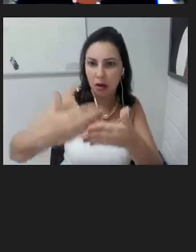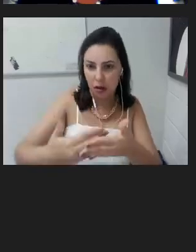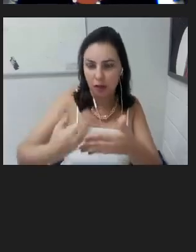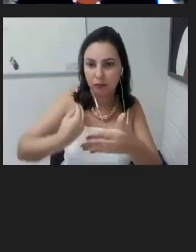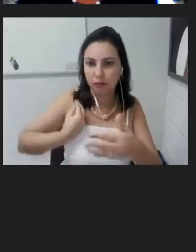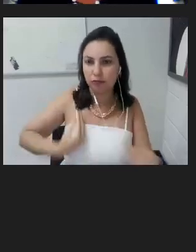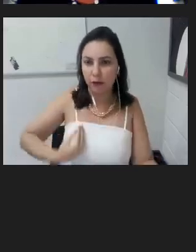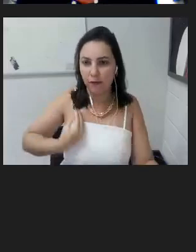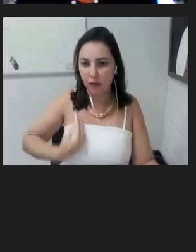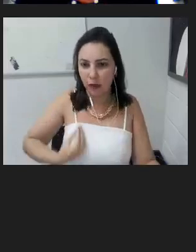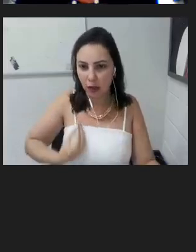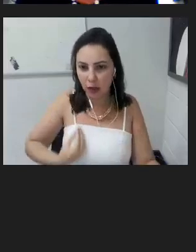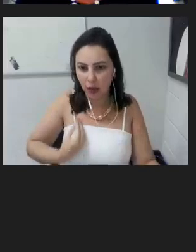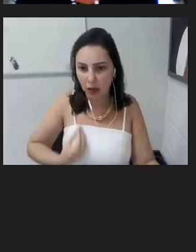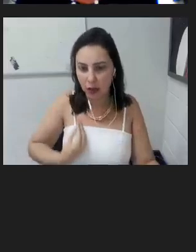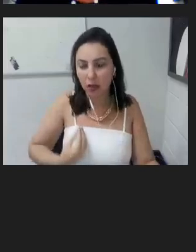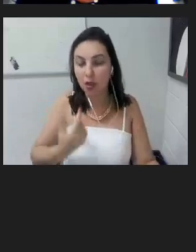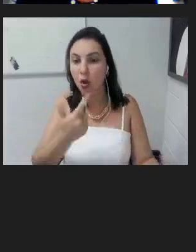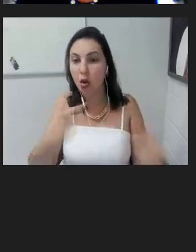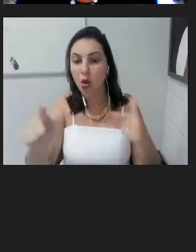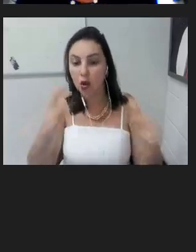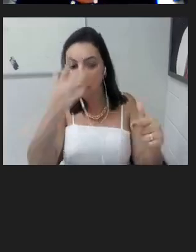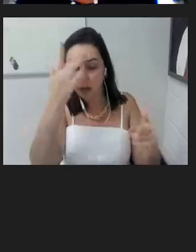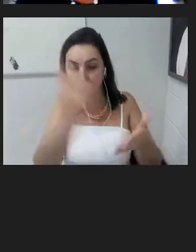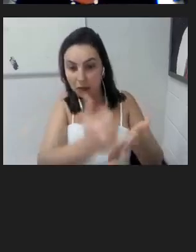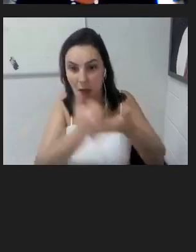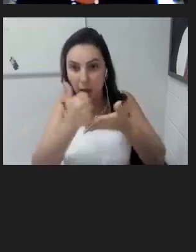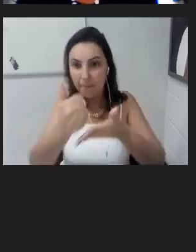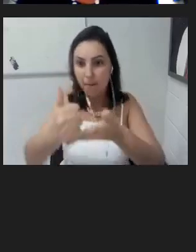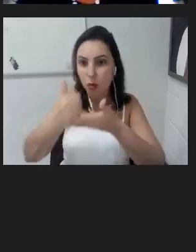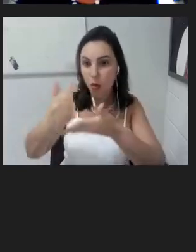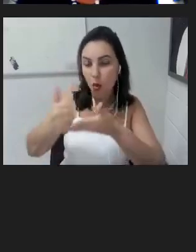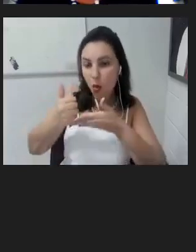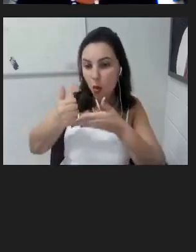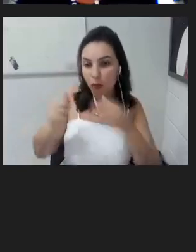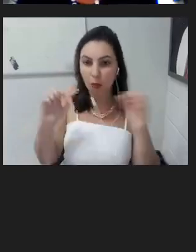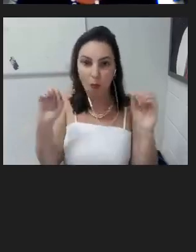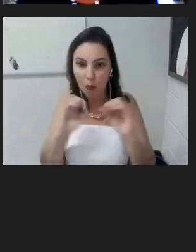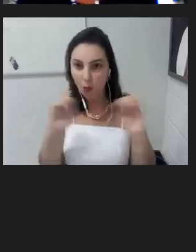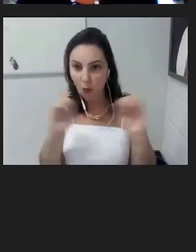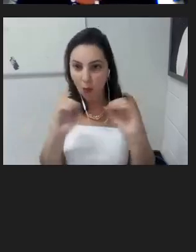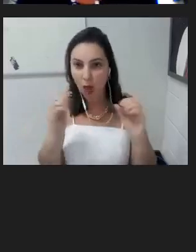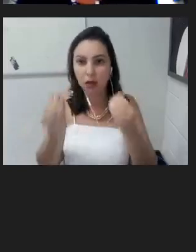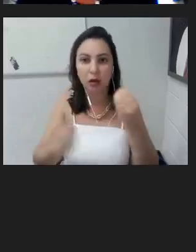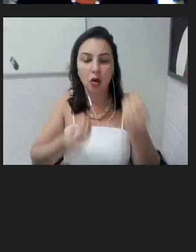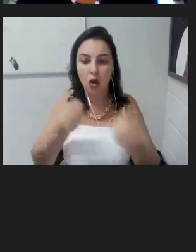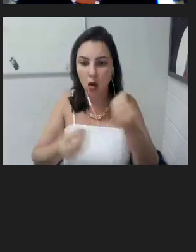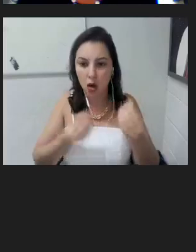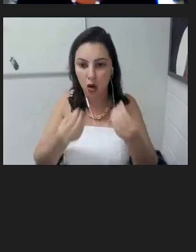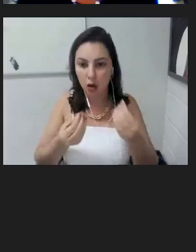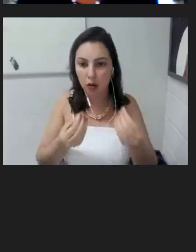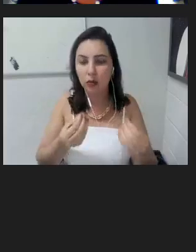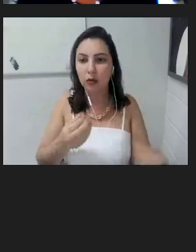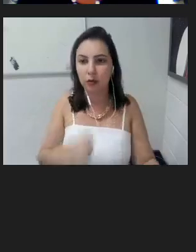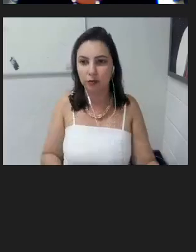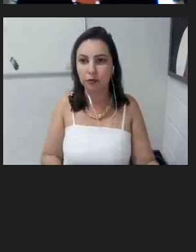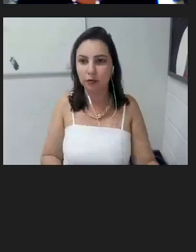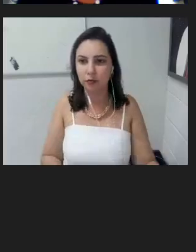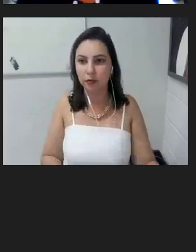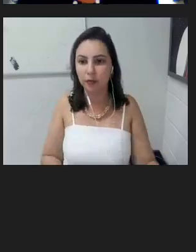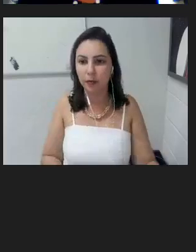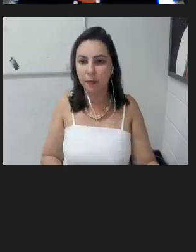de reação de outras pessoas durante a vida. Aqui, gente, a crítica tem um